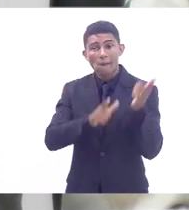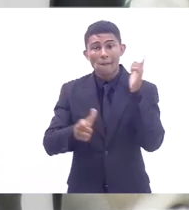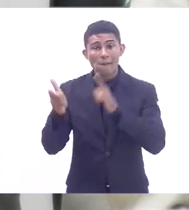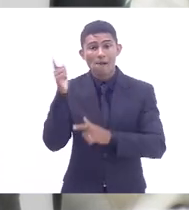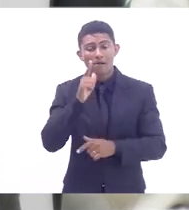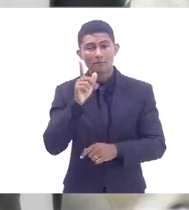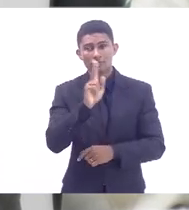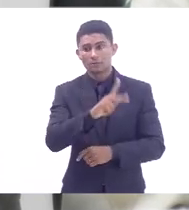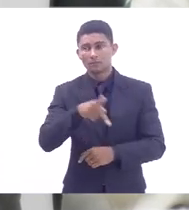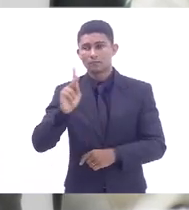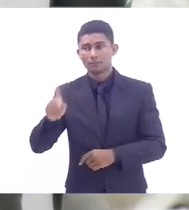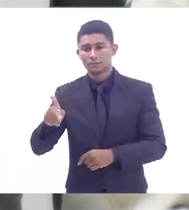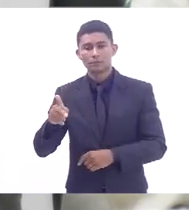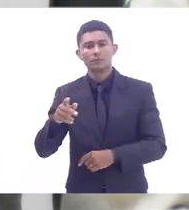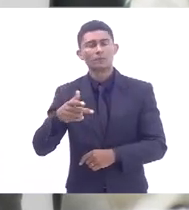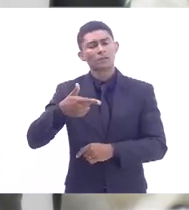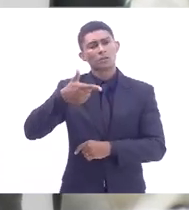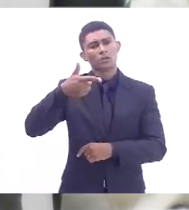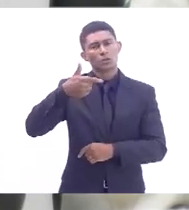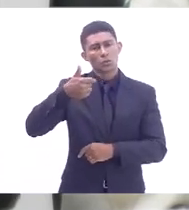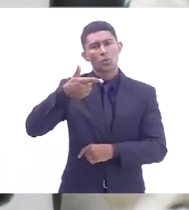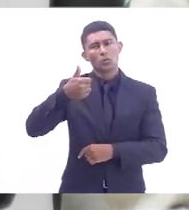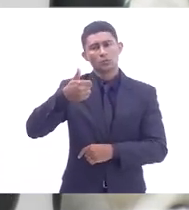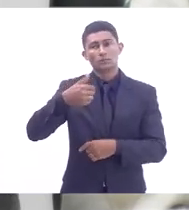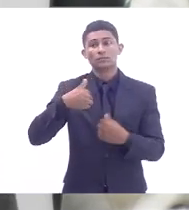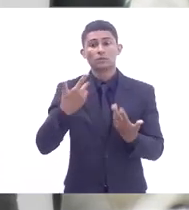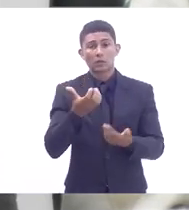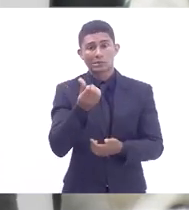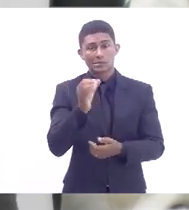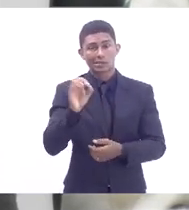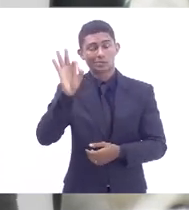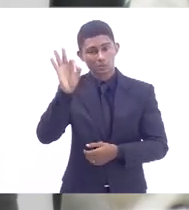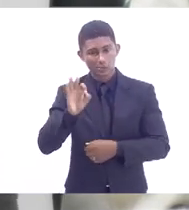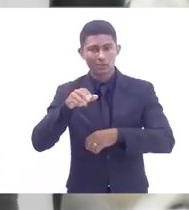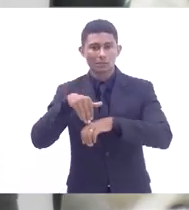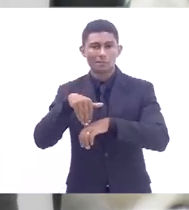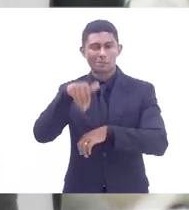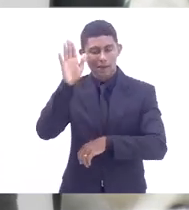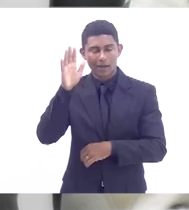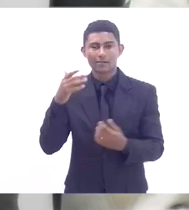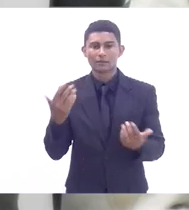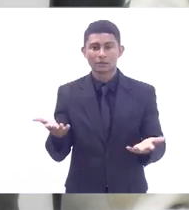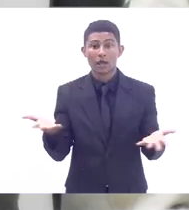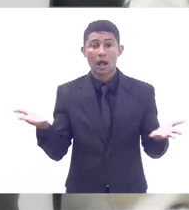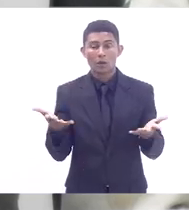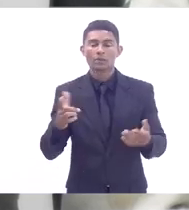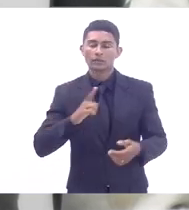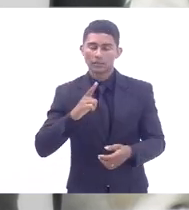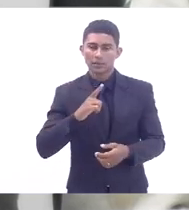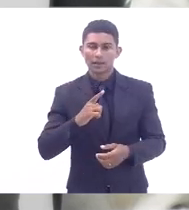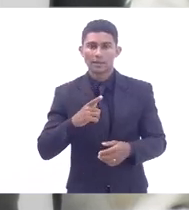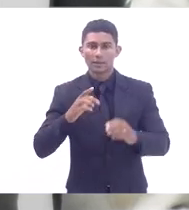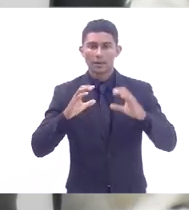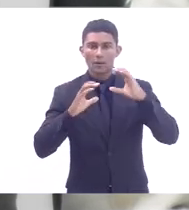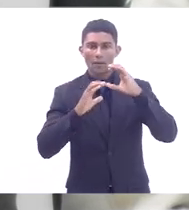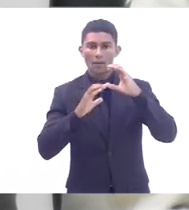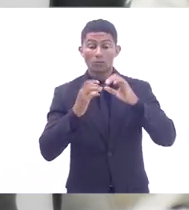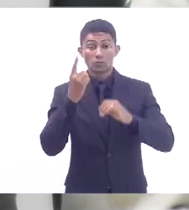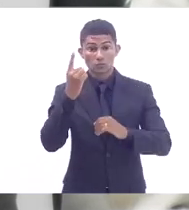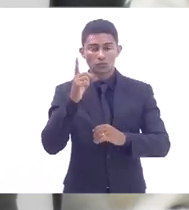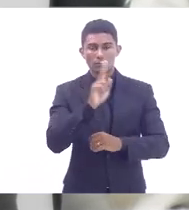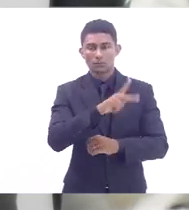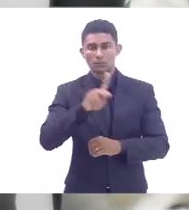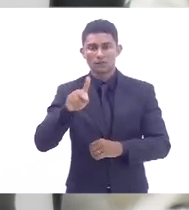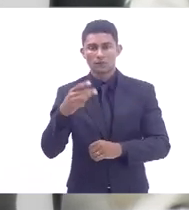professores O que representa um aumento receita por cento naquele momento e estamos agora com um concurso de mais é 30 professores